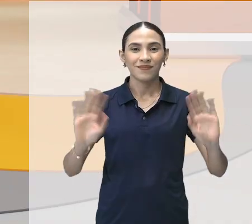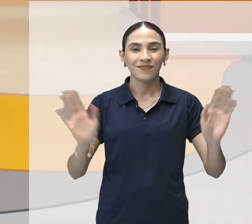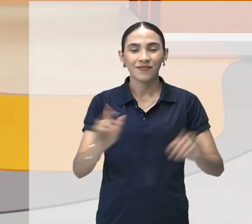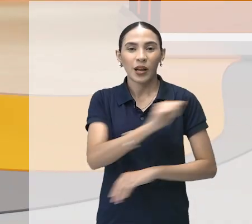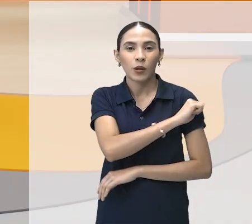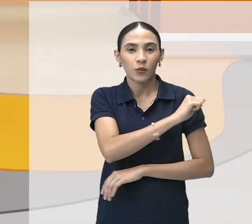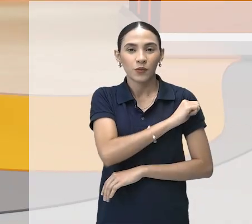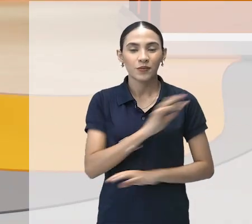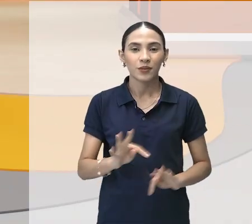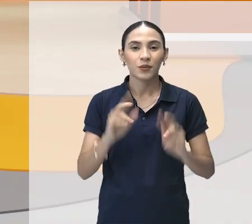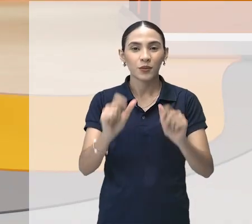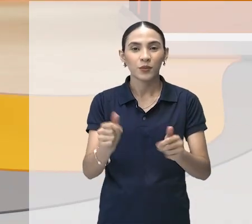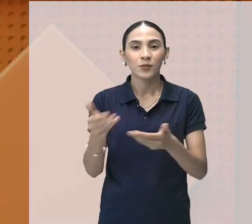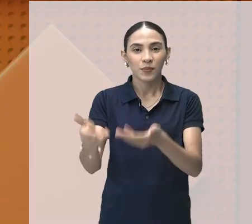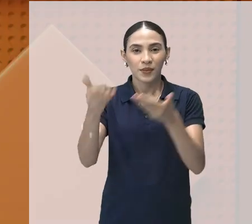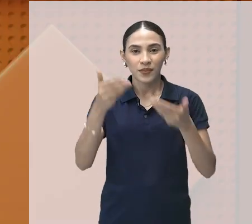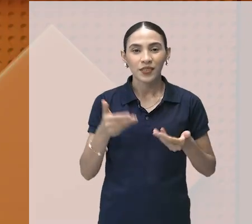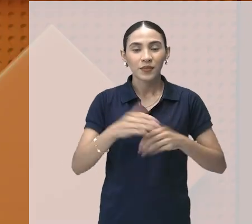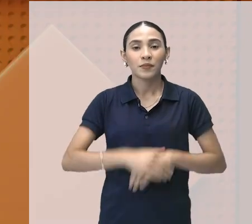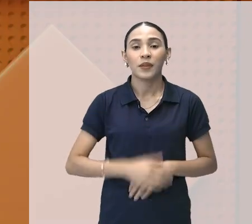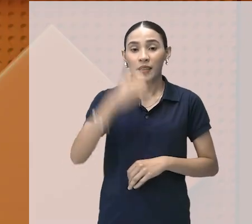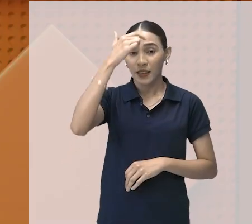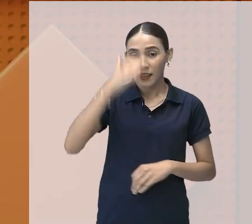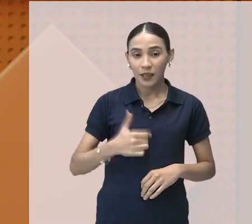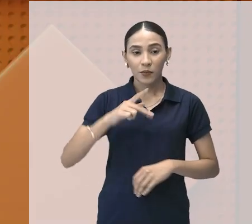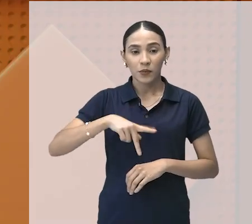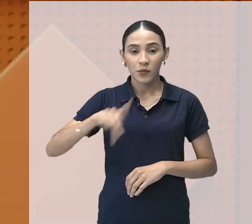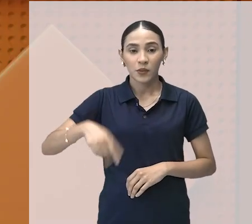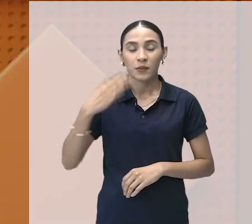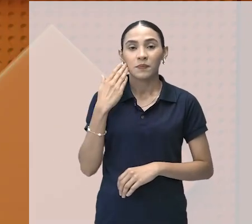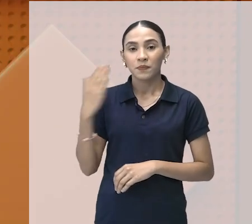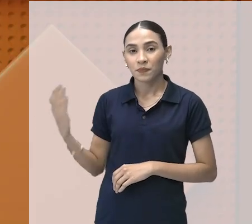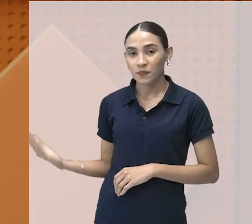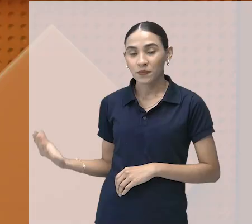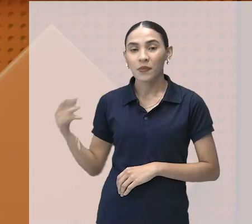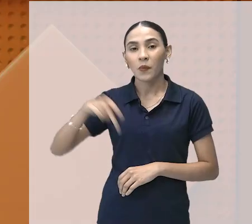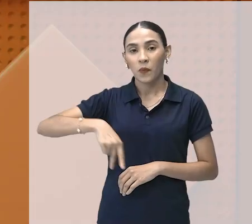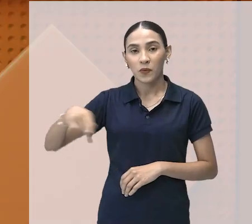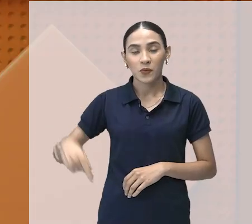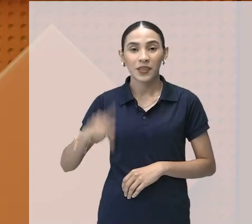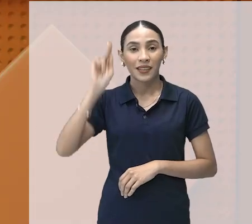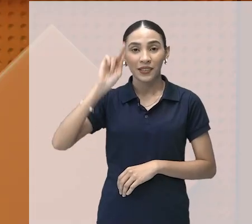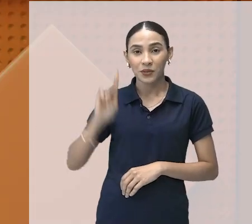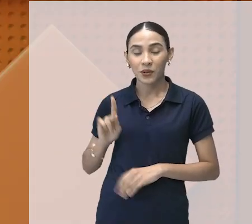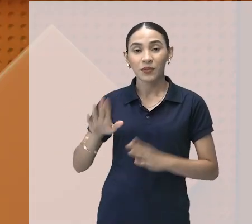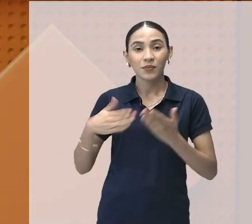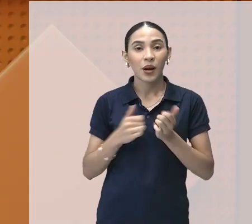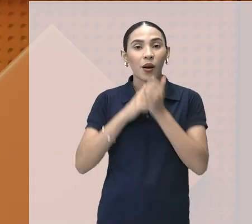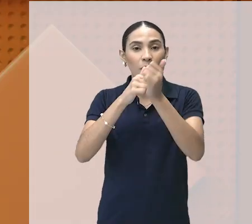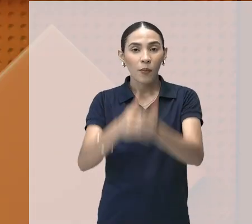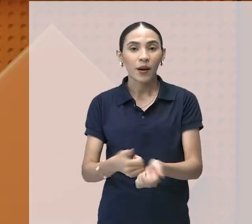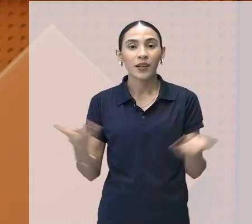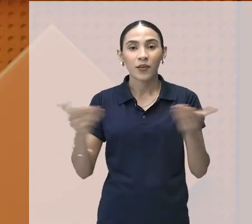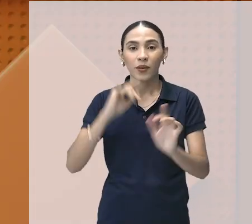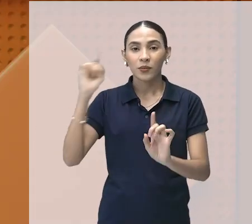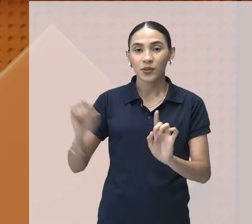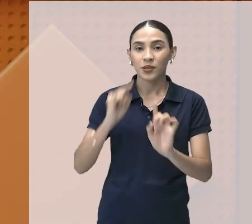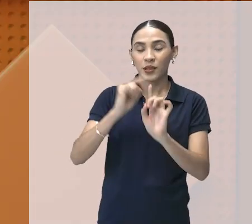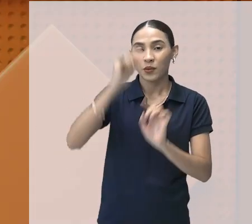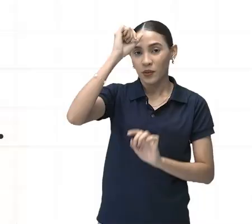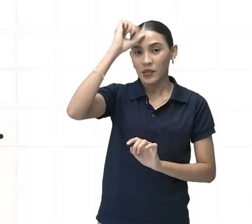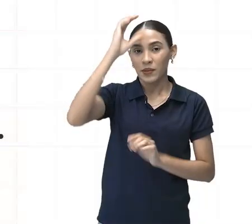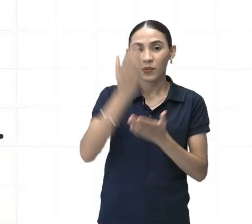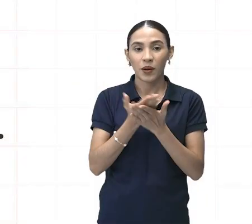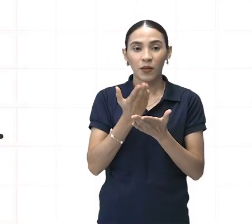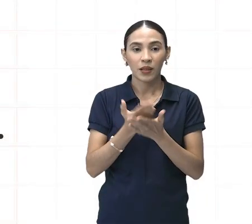Olá, queridos! Sejam todos bem-vindos. Eu sou a professora Michele Santos, professora de História, e acompanhem comigo o objeto de conhecimento